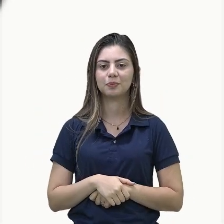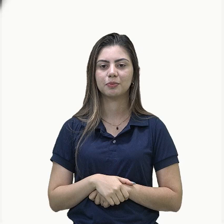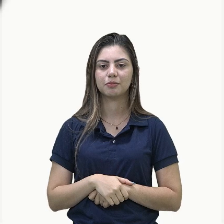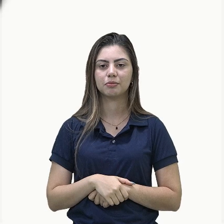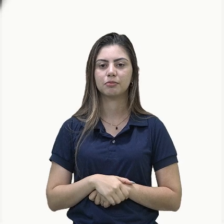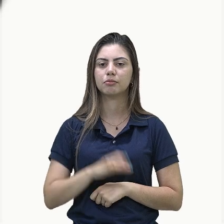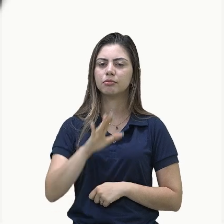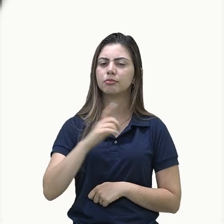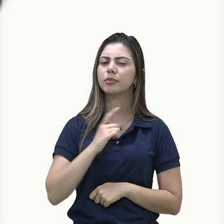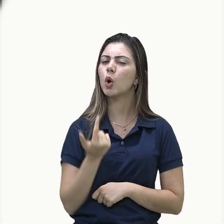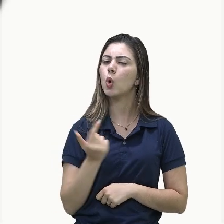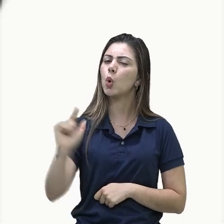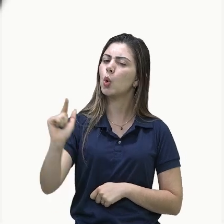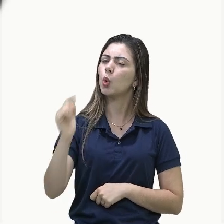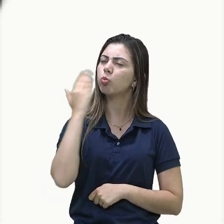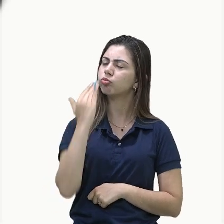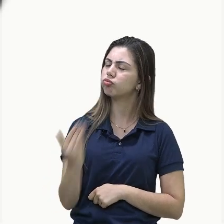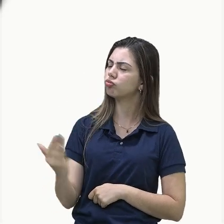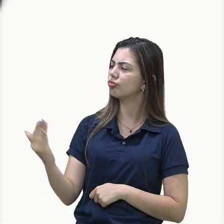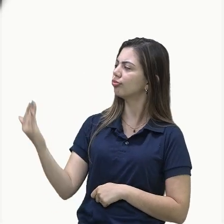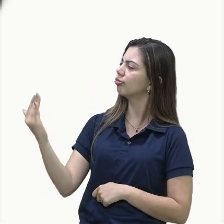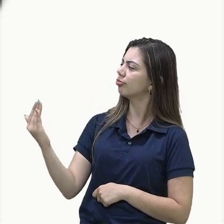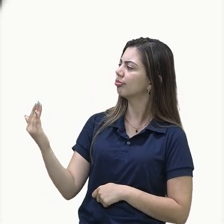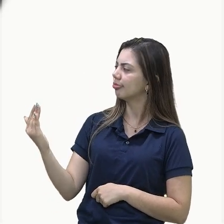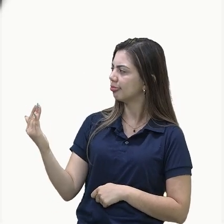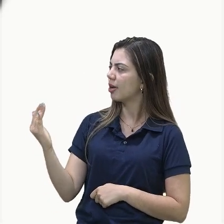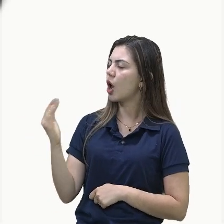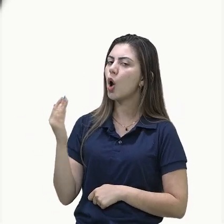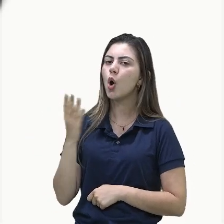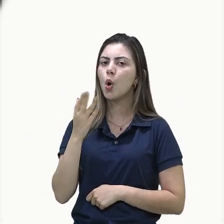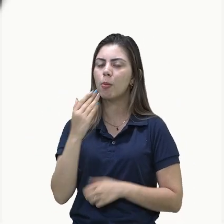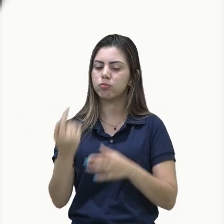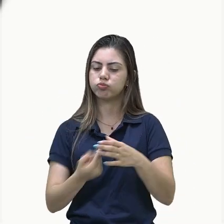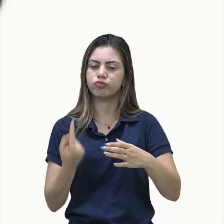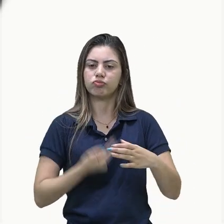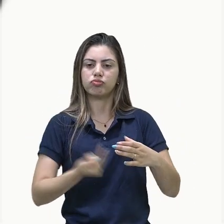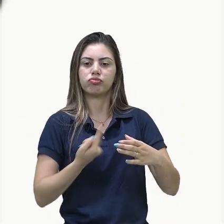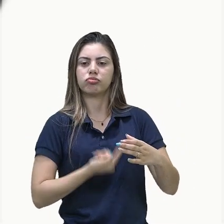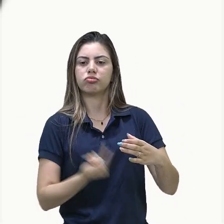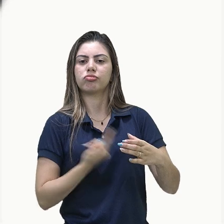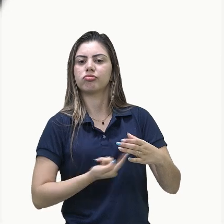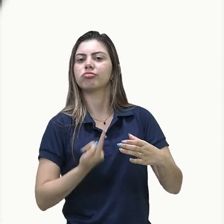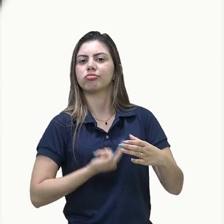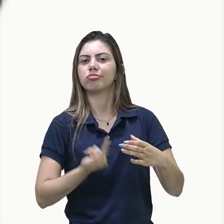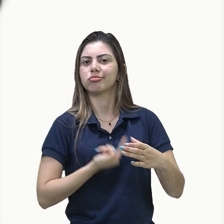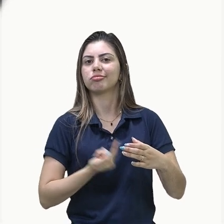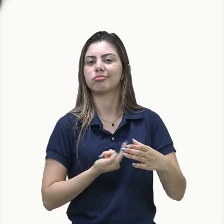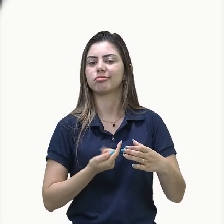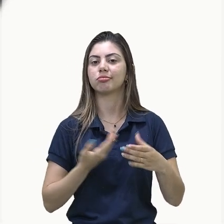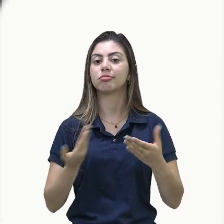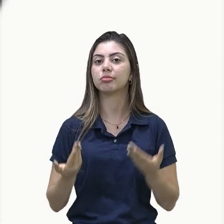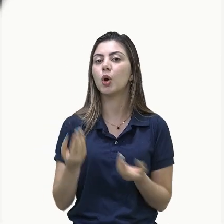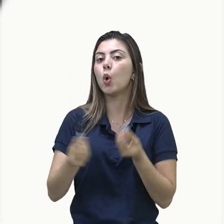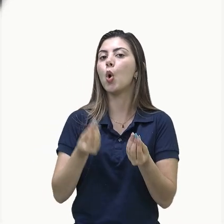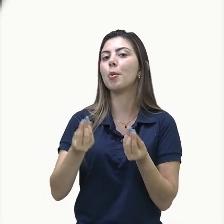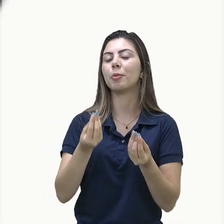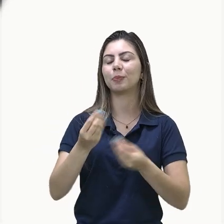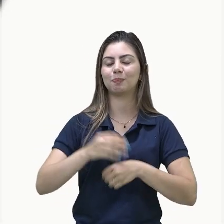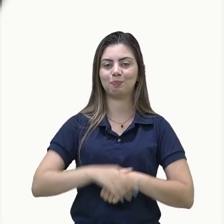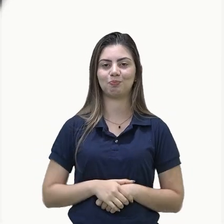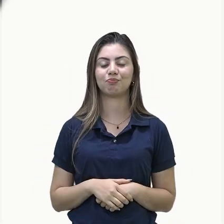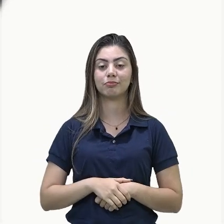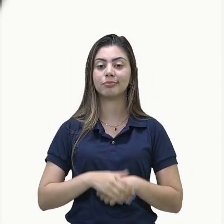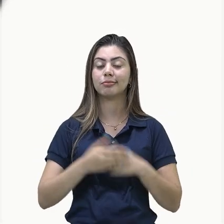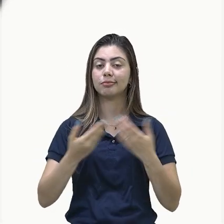um liquidificador também como exemplo de receptor. O liquidificador, ele